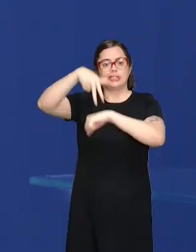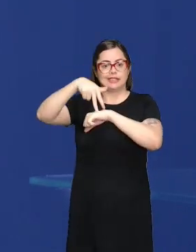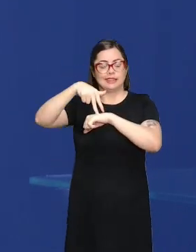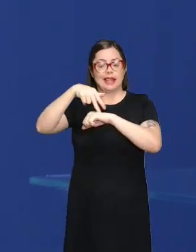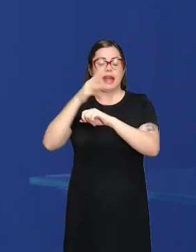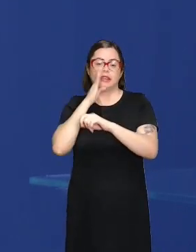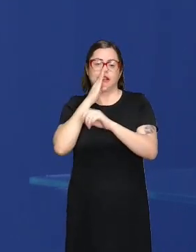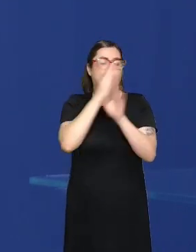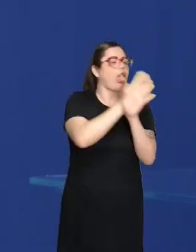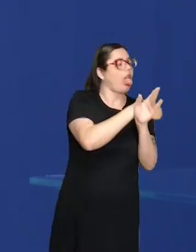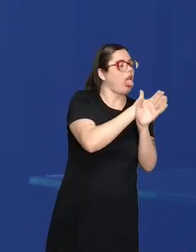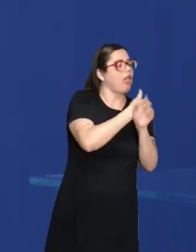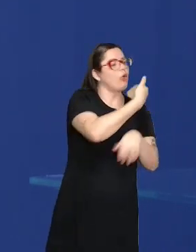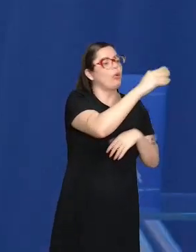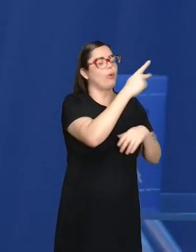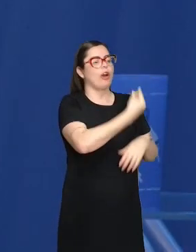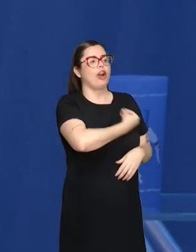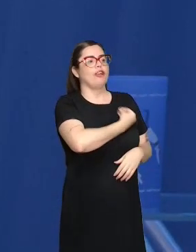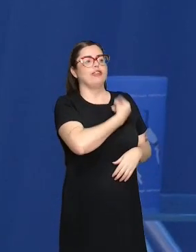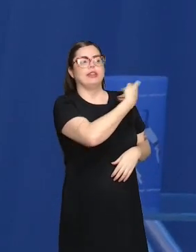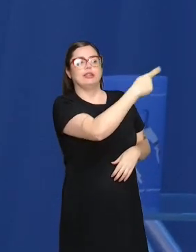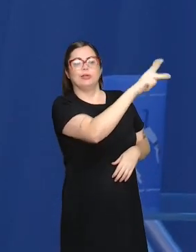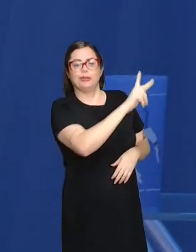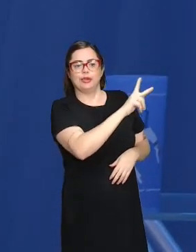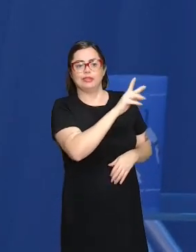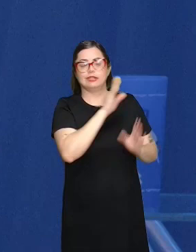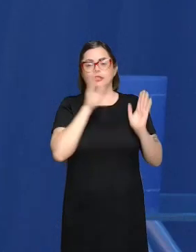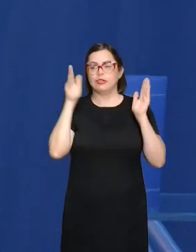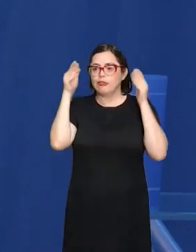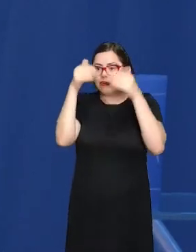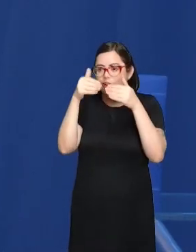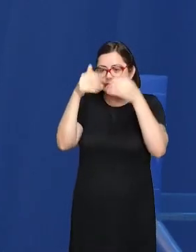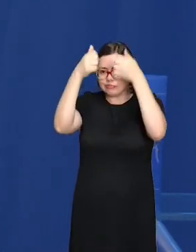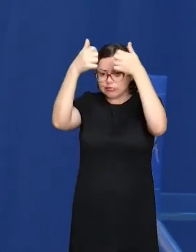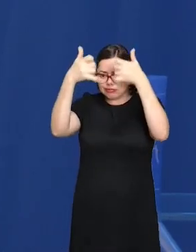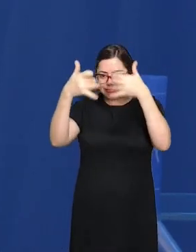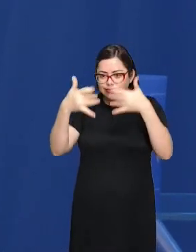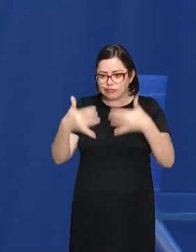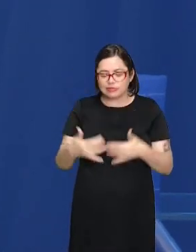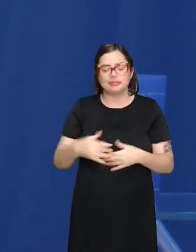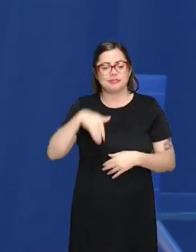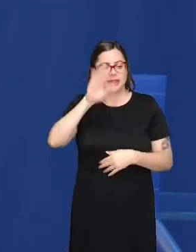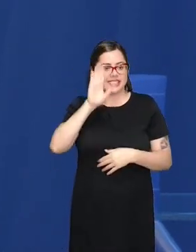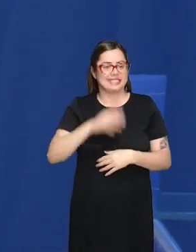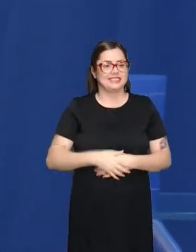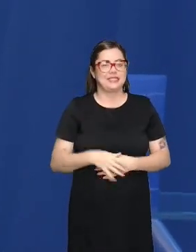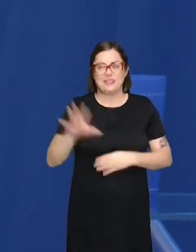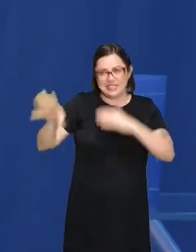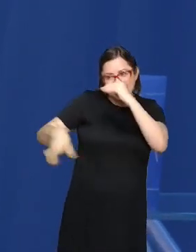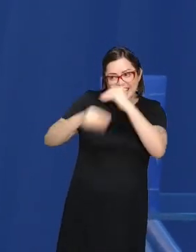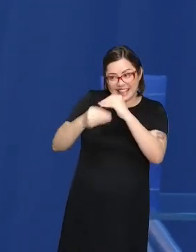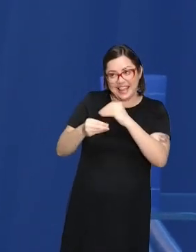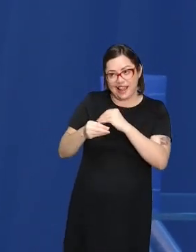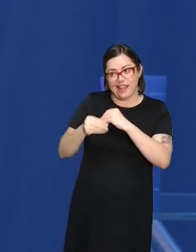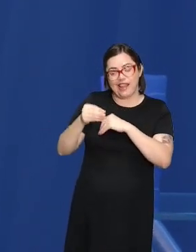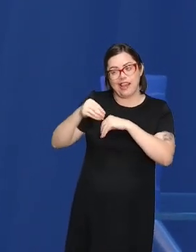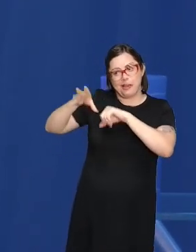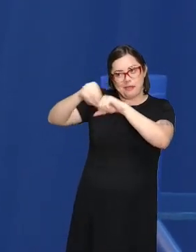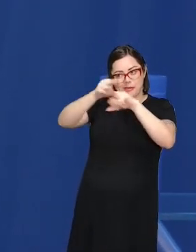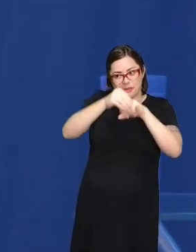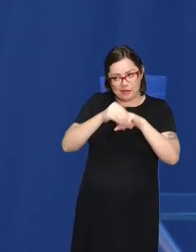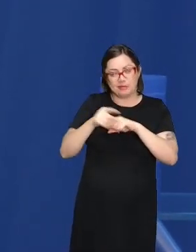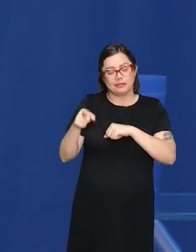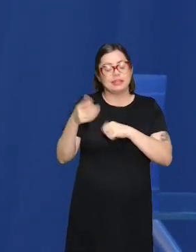alheia. Muito massa. Tá querendo falar, né, Genival? Faz assim. Muito bom, Dani, isso que você diz e faz